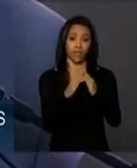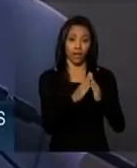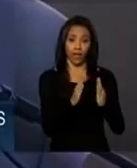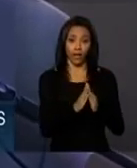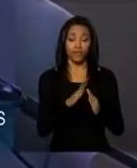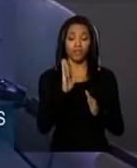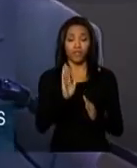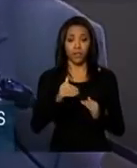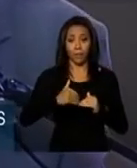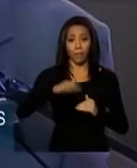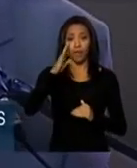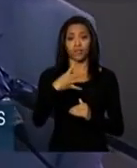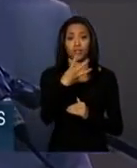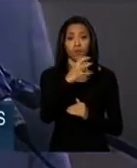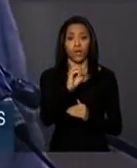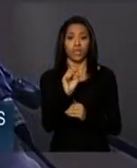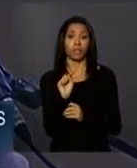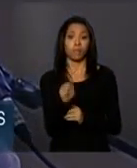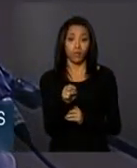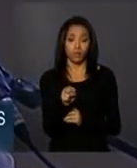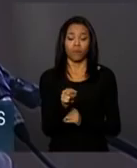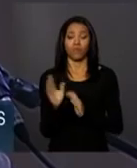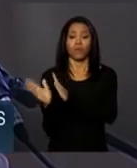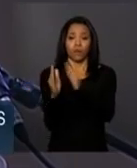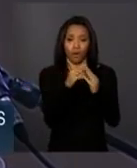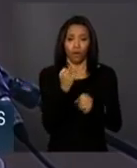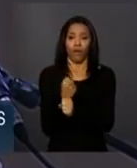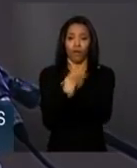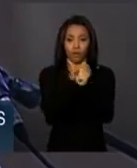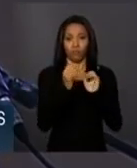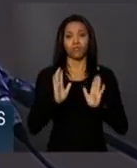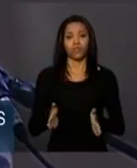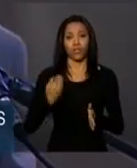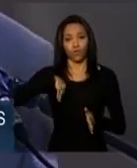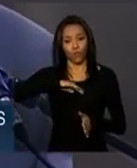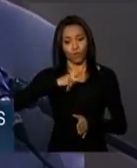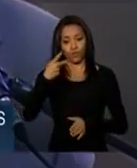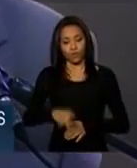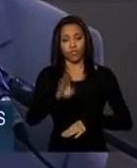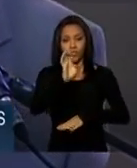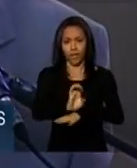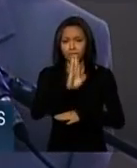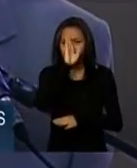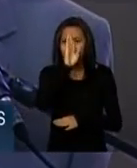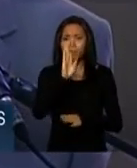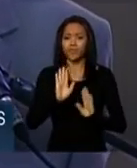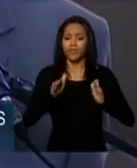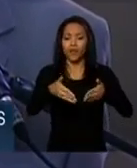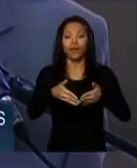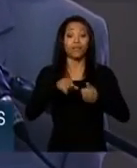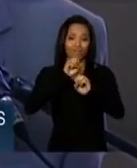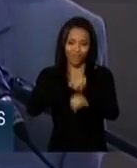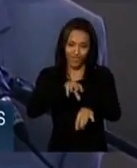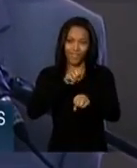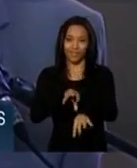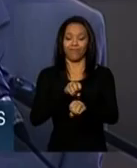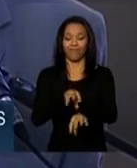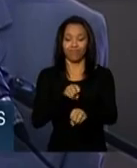40 mil moradias construídas no nosso estado. E, além do mais, na educação. Só uma referência rápida à